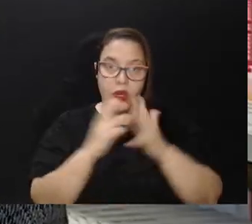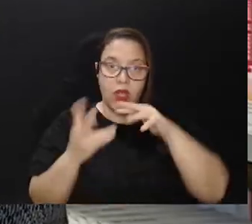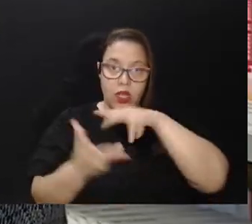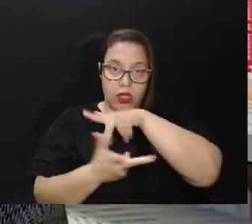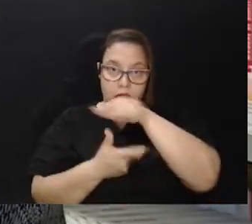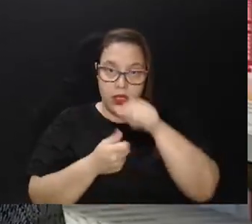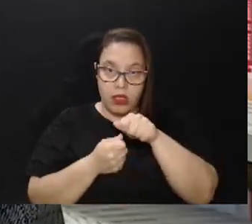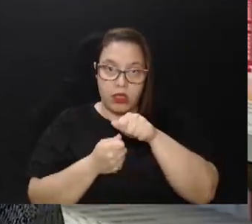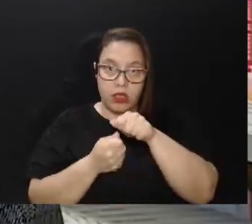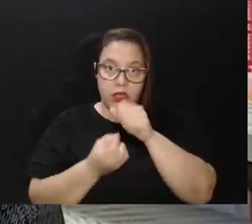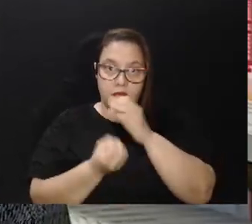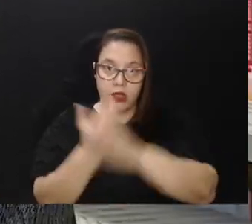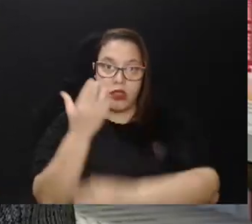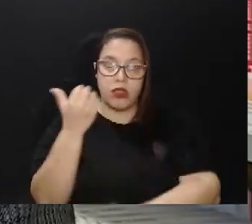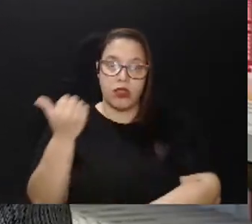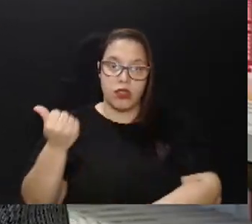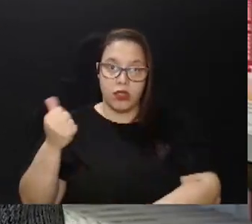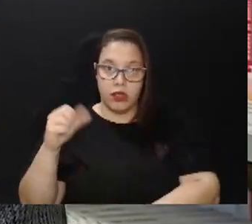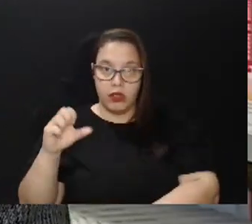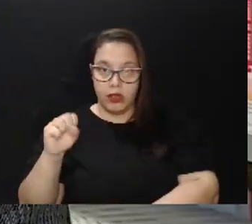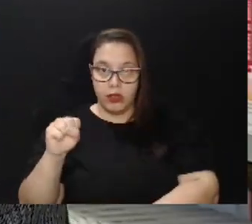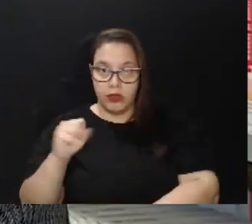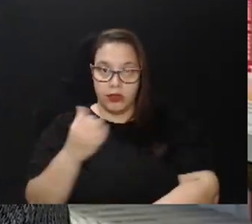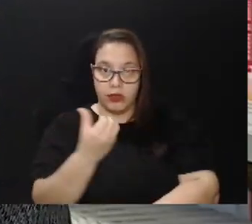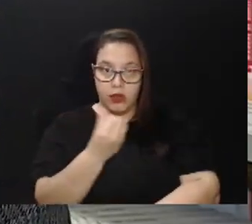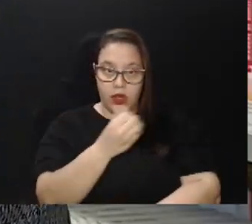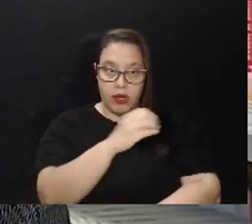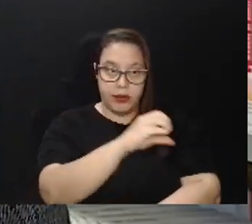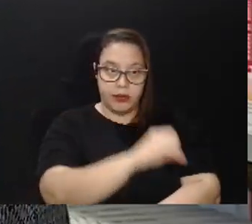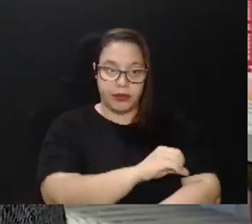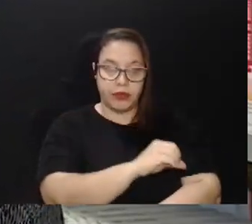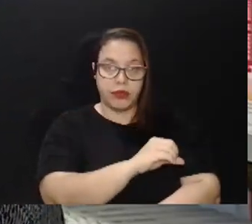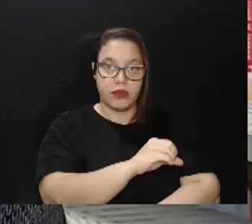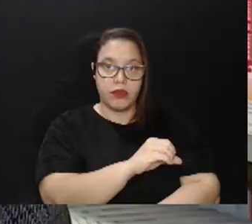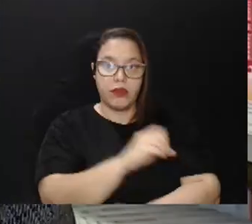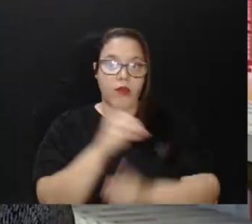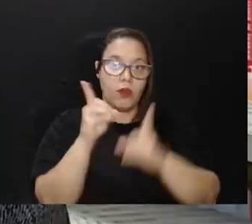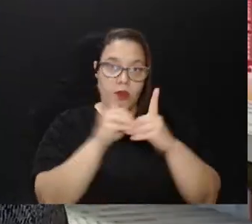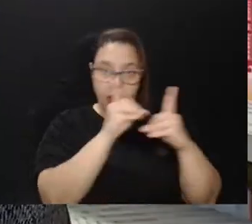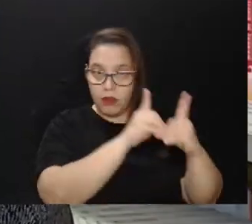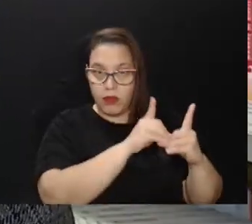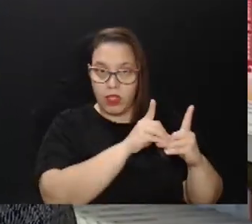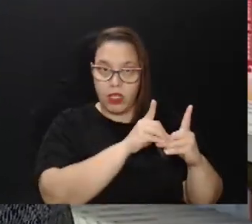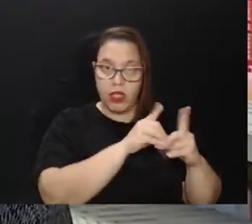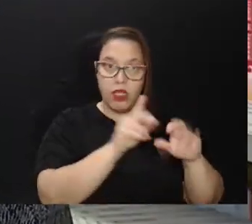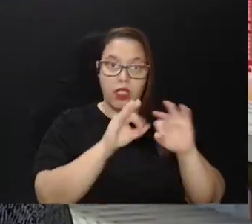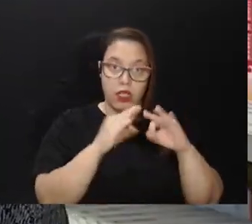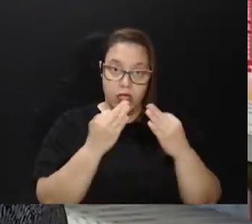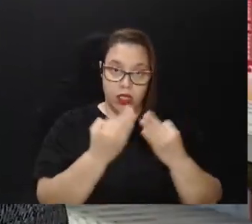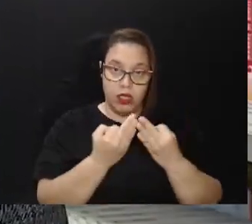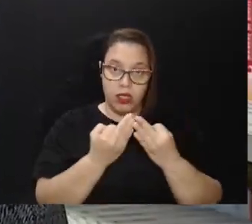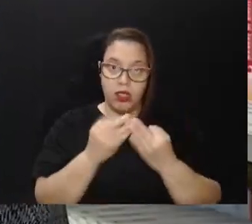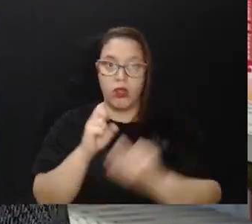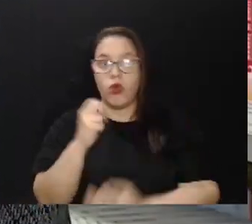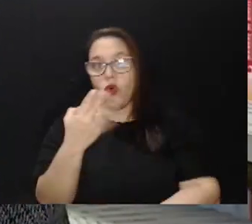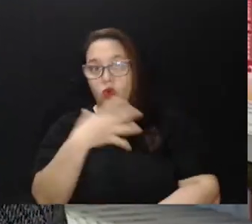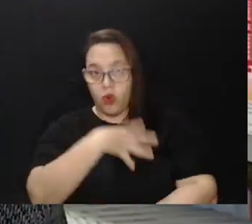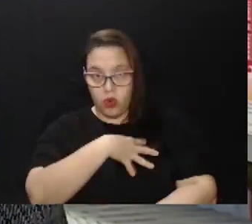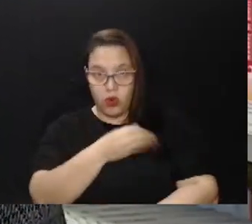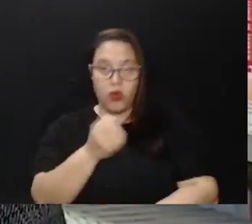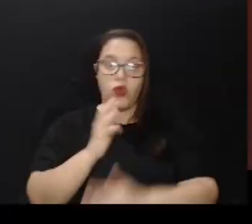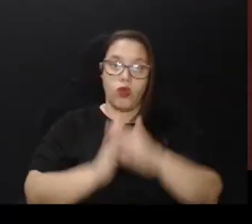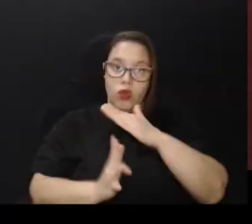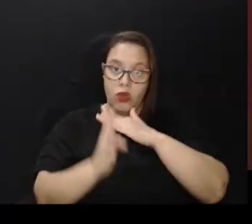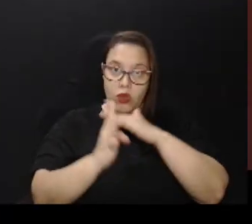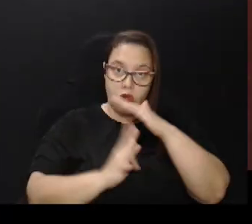aqui em 1869 para atender essas famílias ou os filhos desses imigrantes que moravam em Santa